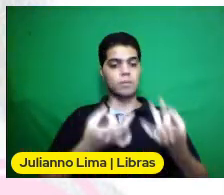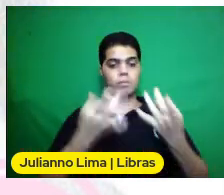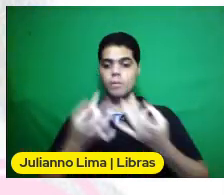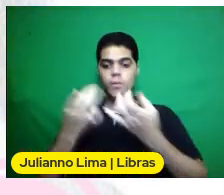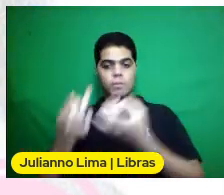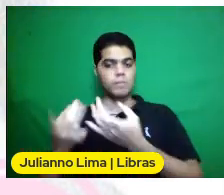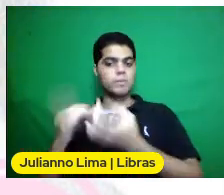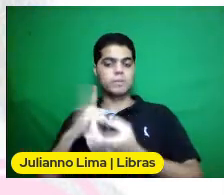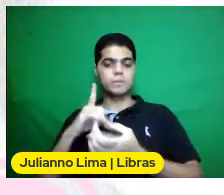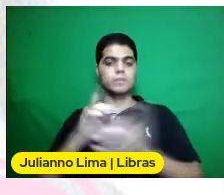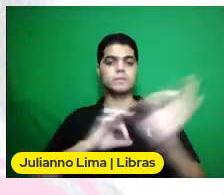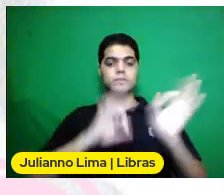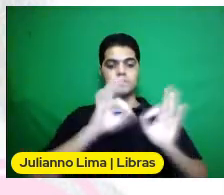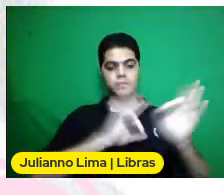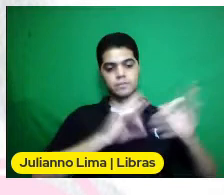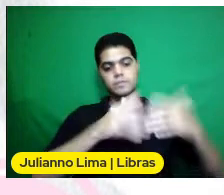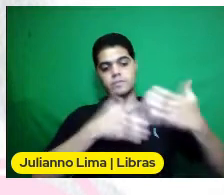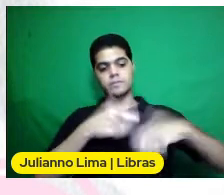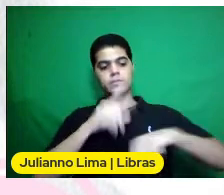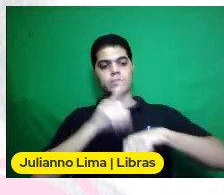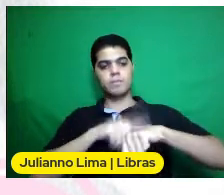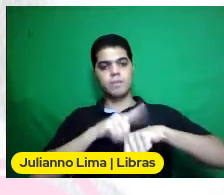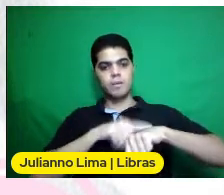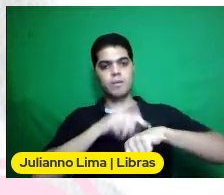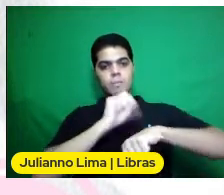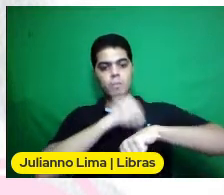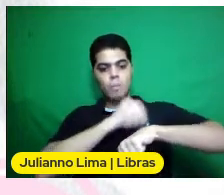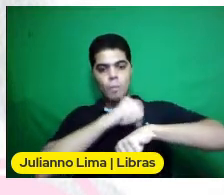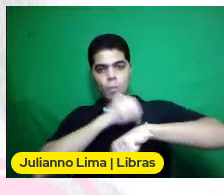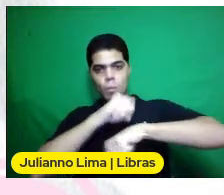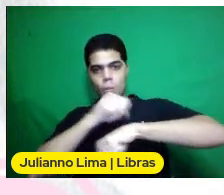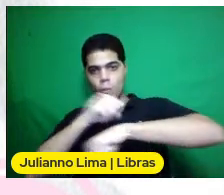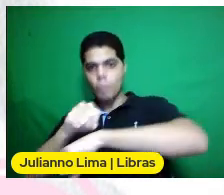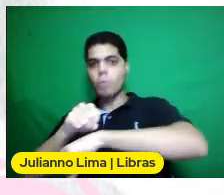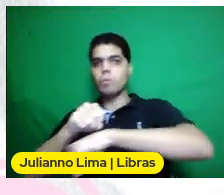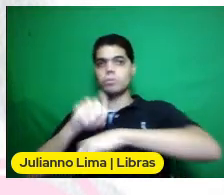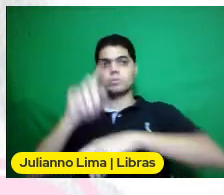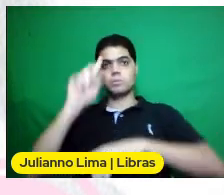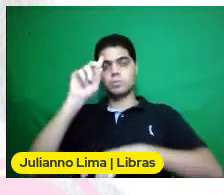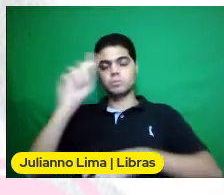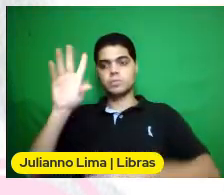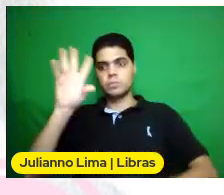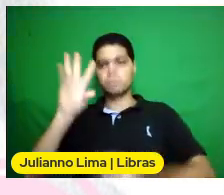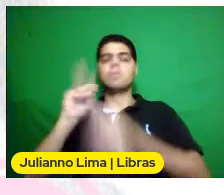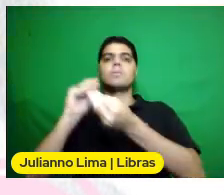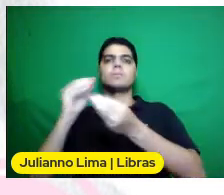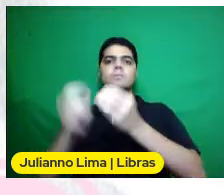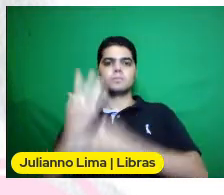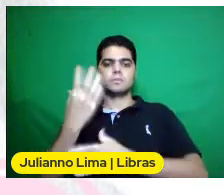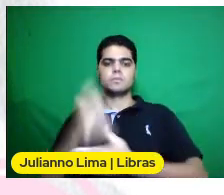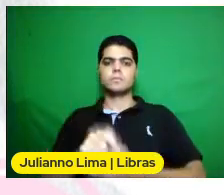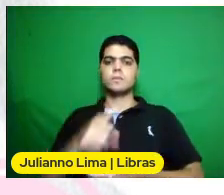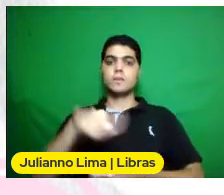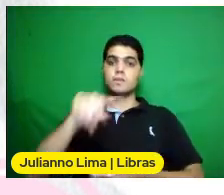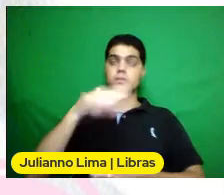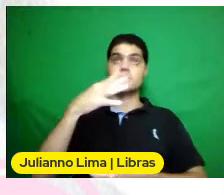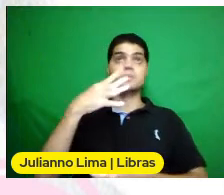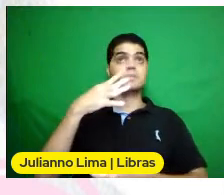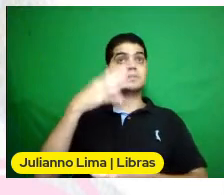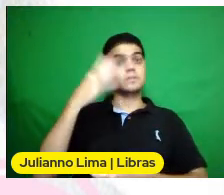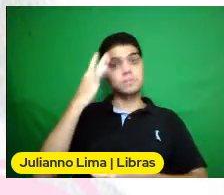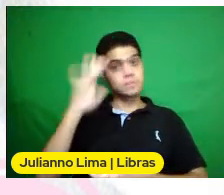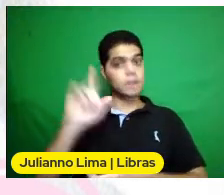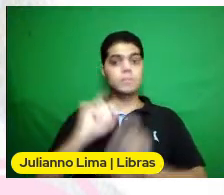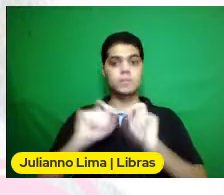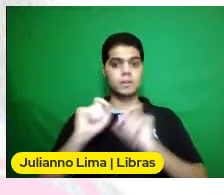uma quantidade de segundos por dia. Quem não conhece de animação tem que assim, imaginar que cada